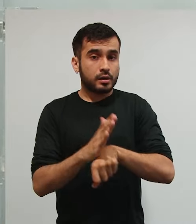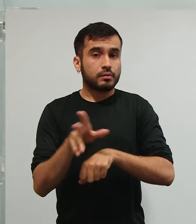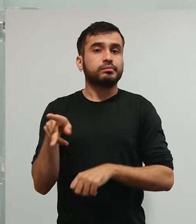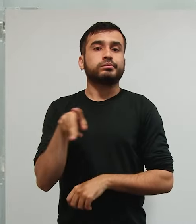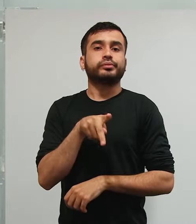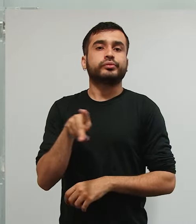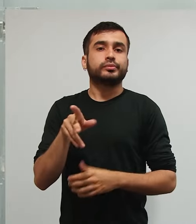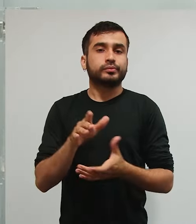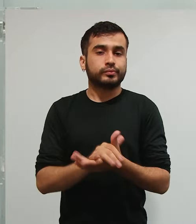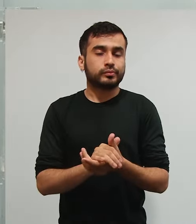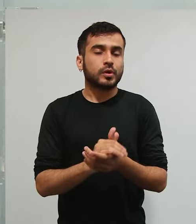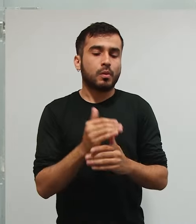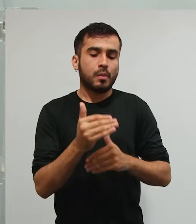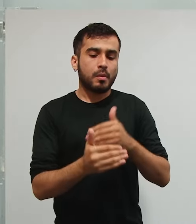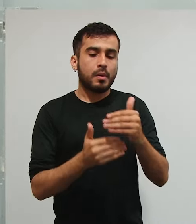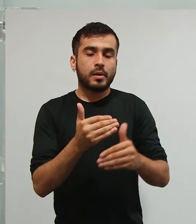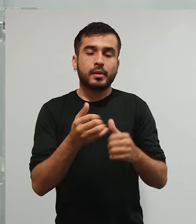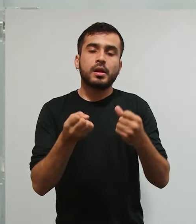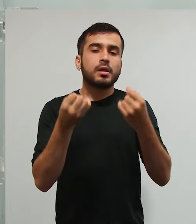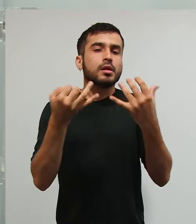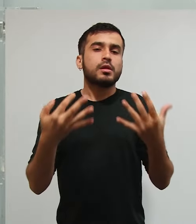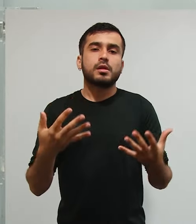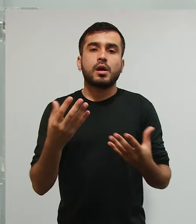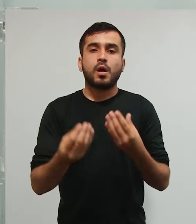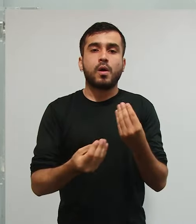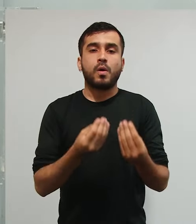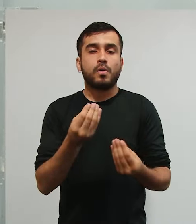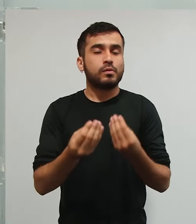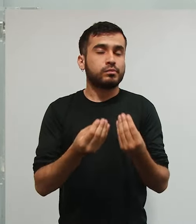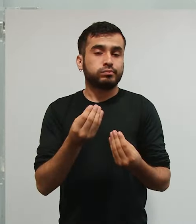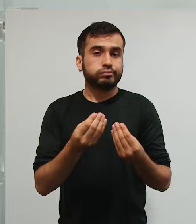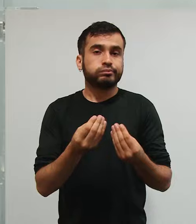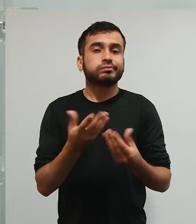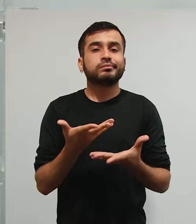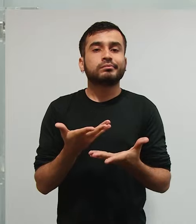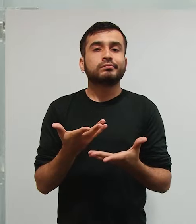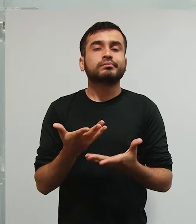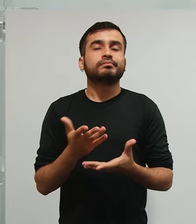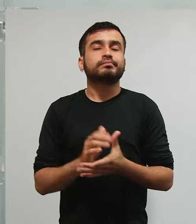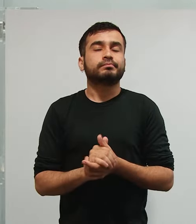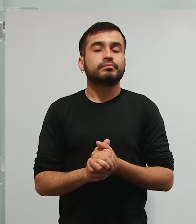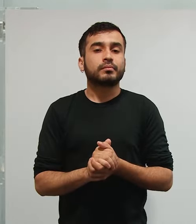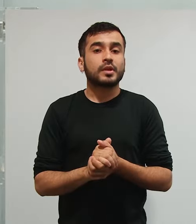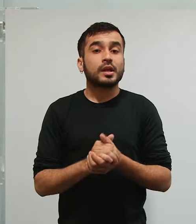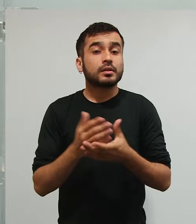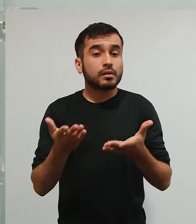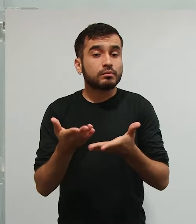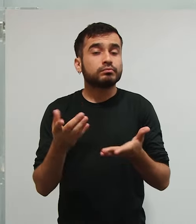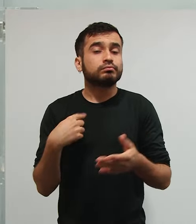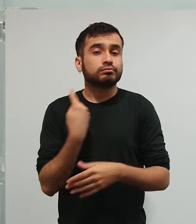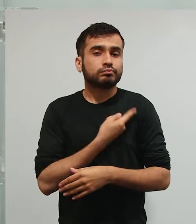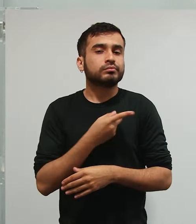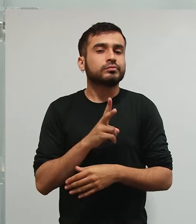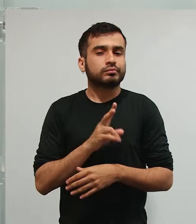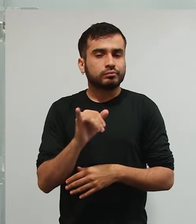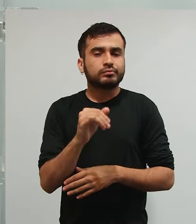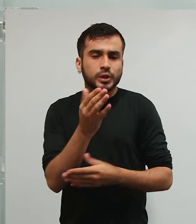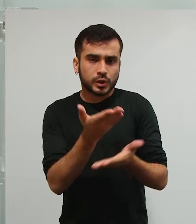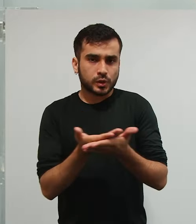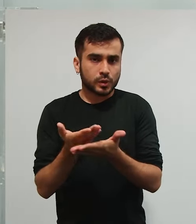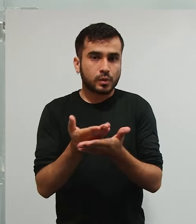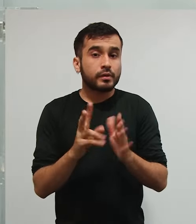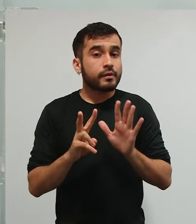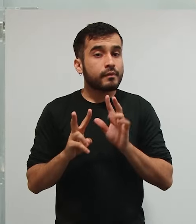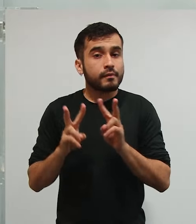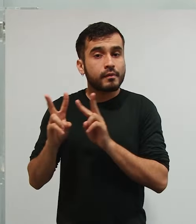e prática docente, o roteiro didático especifica como sessão 2 a sessão Quando Chama o Coração. E é isso que a